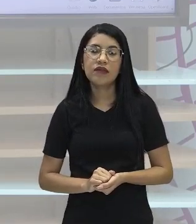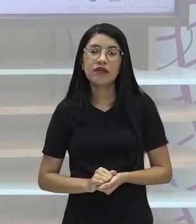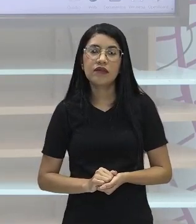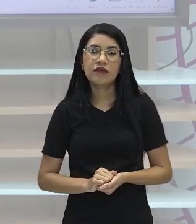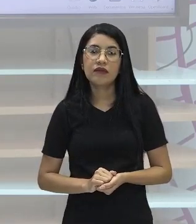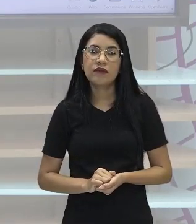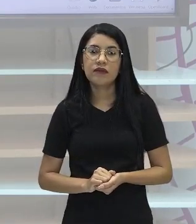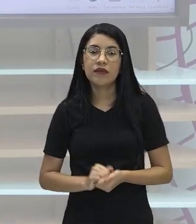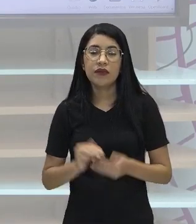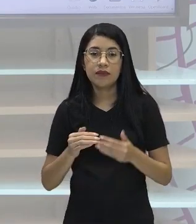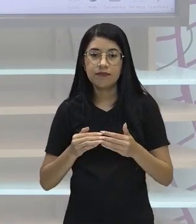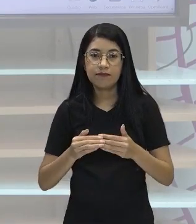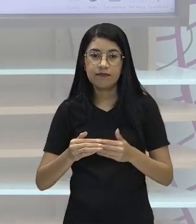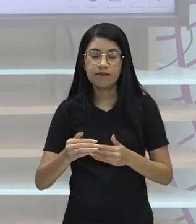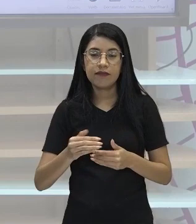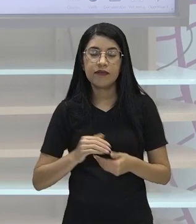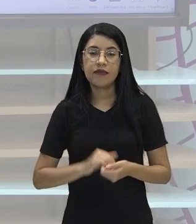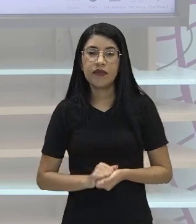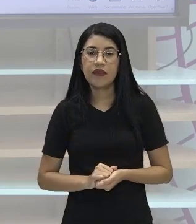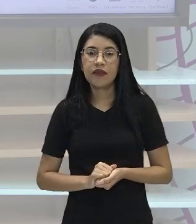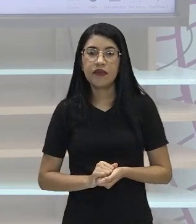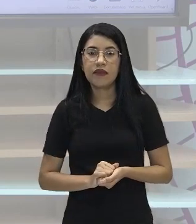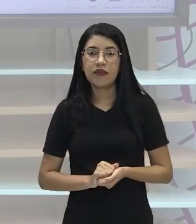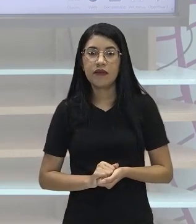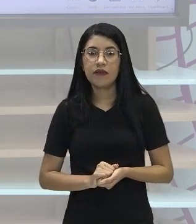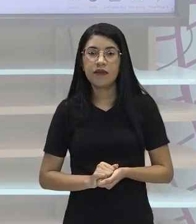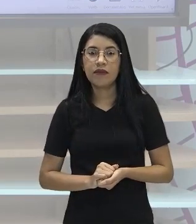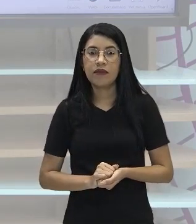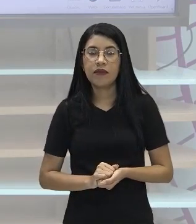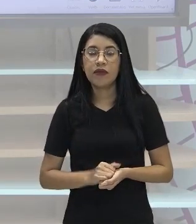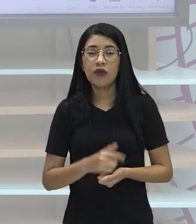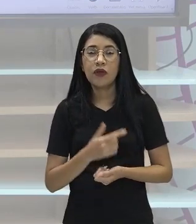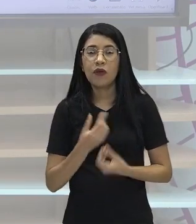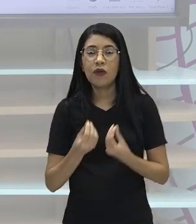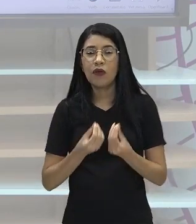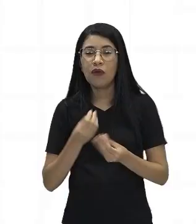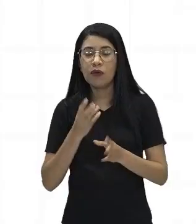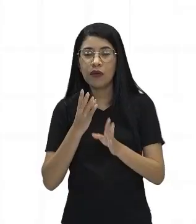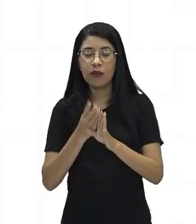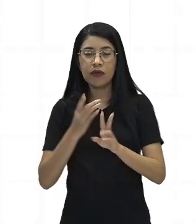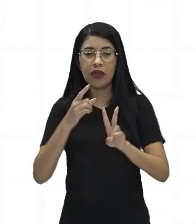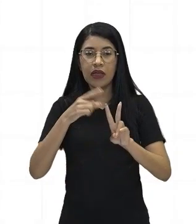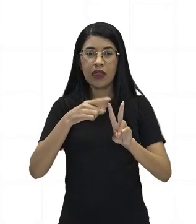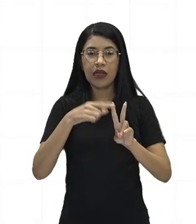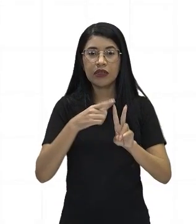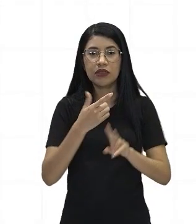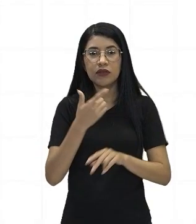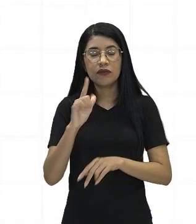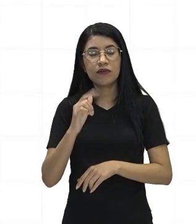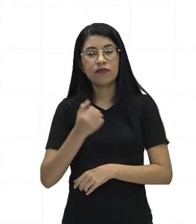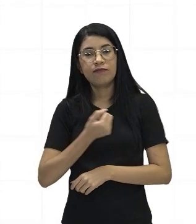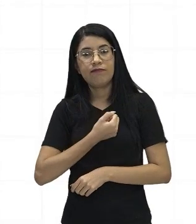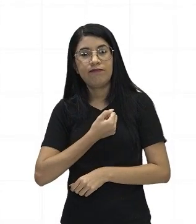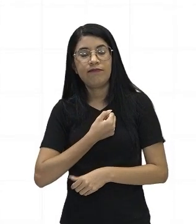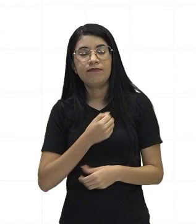a continuidade. Como extrair a raiz quadrada de outros números, certo? Então, para nós extrairmos a raiz